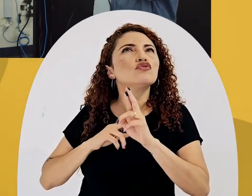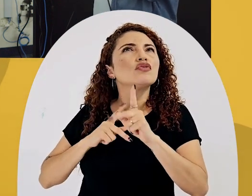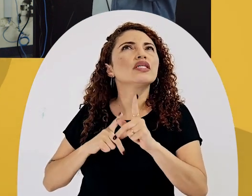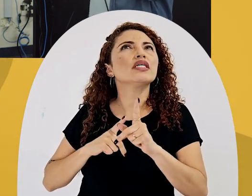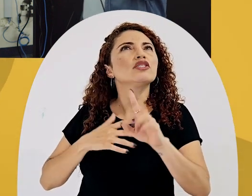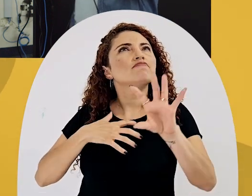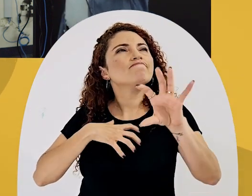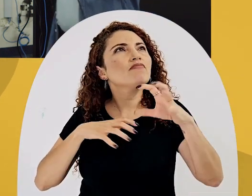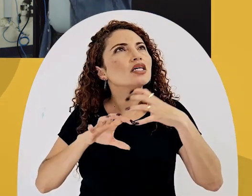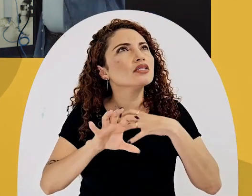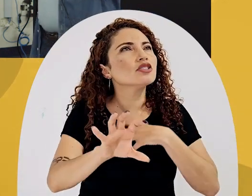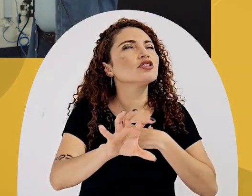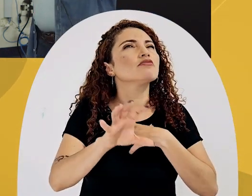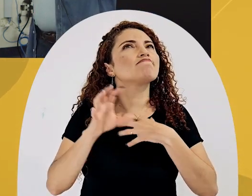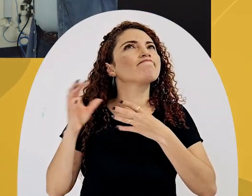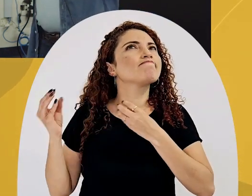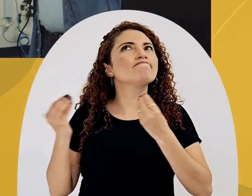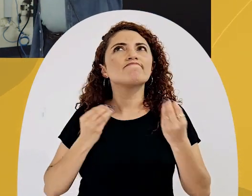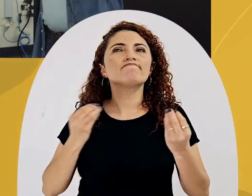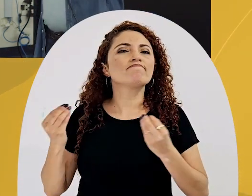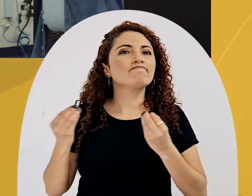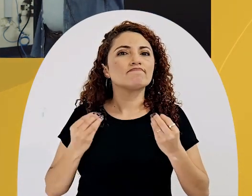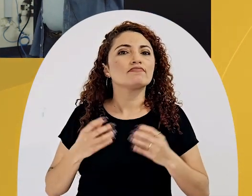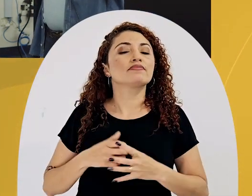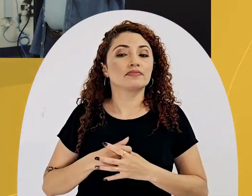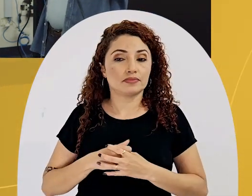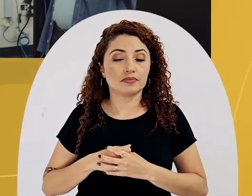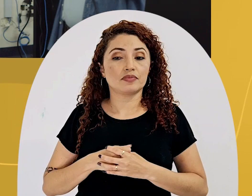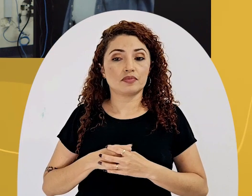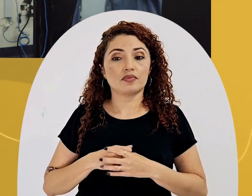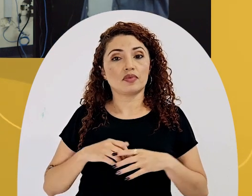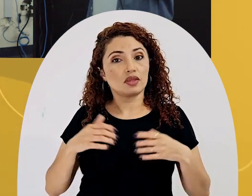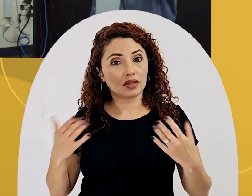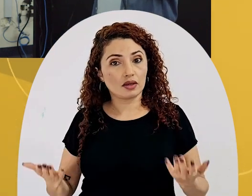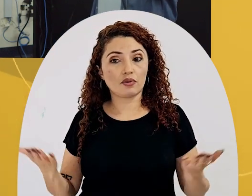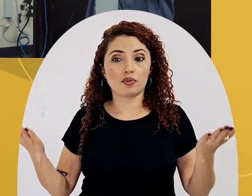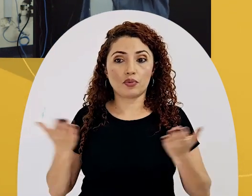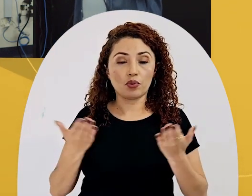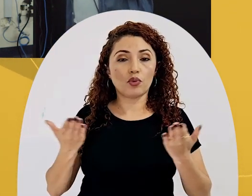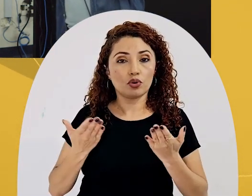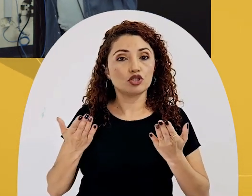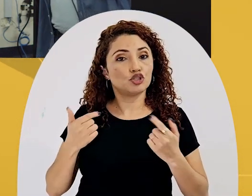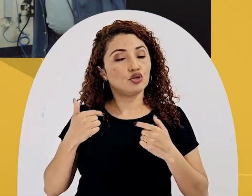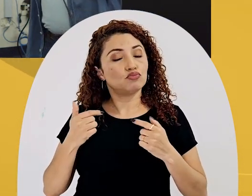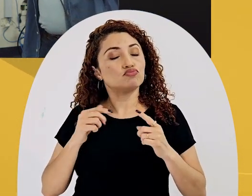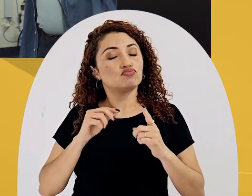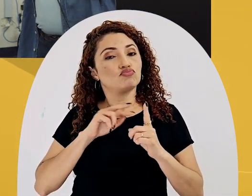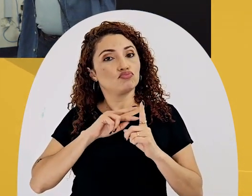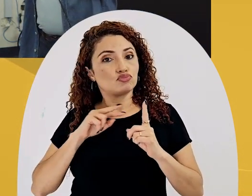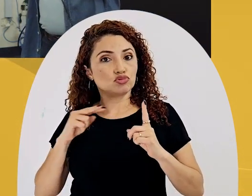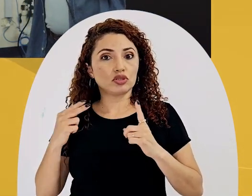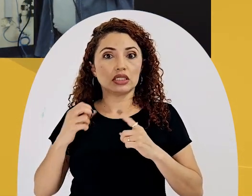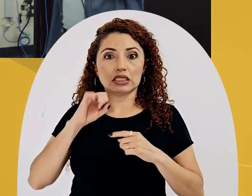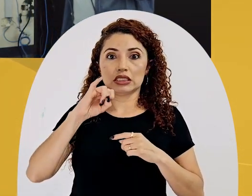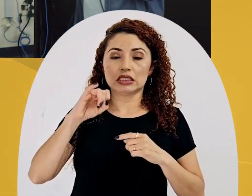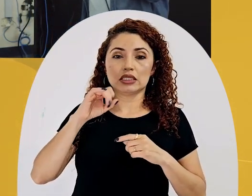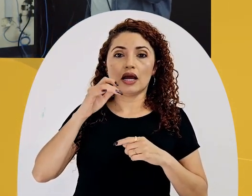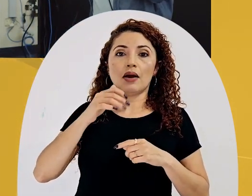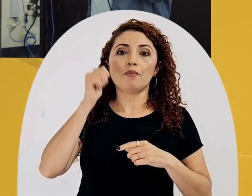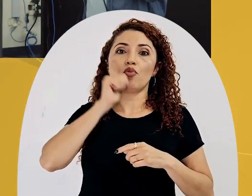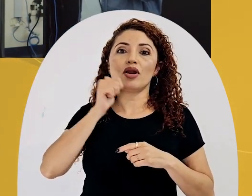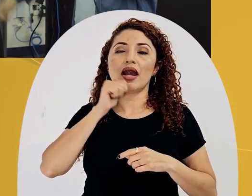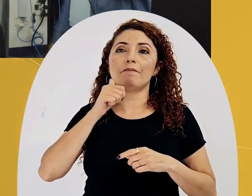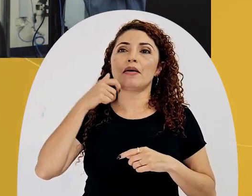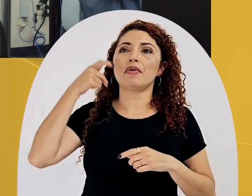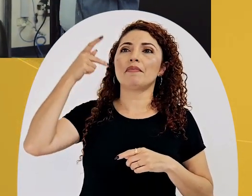né? Então, hoje eu tenho esse olhar. Se alguém está interrompendo uma mulher, eu falo, não, deixa